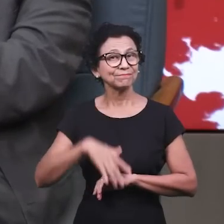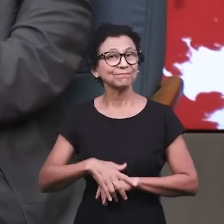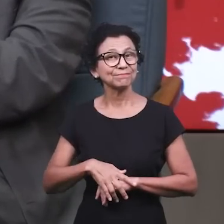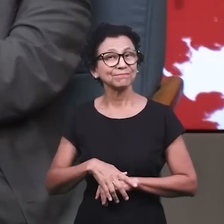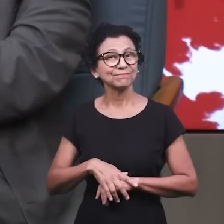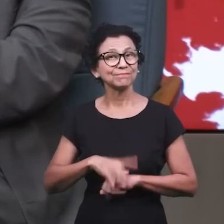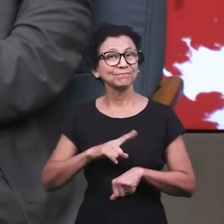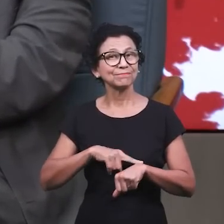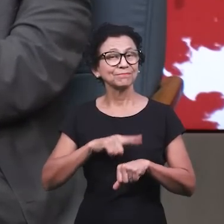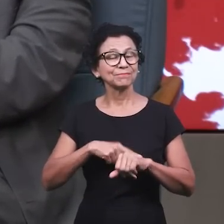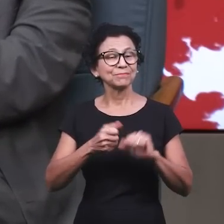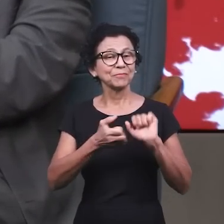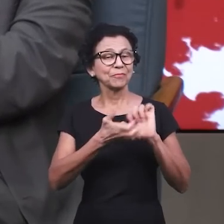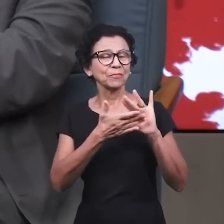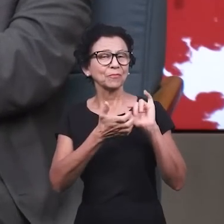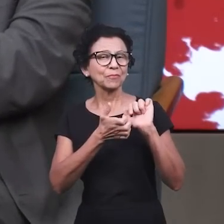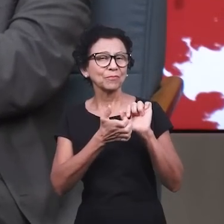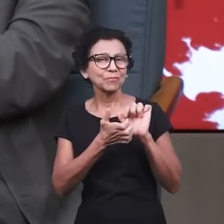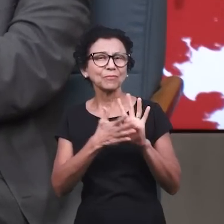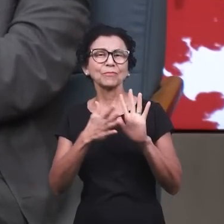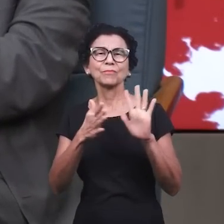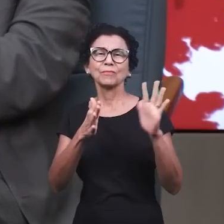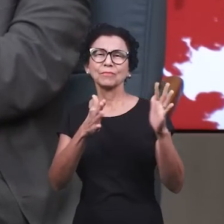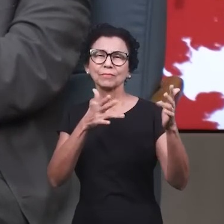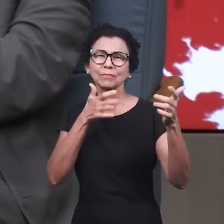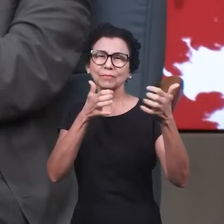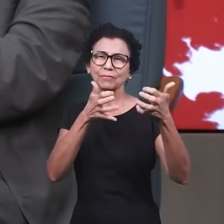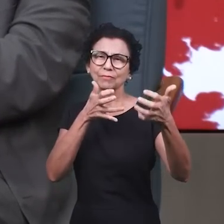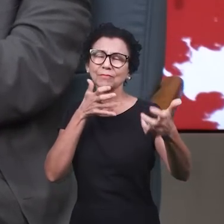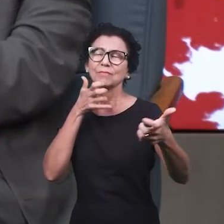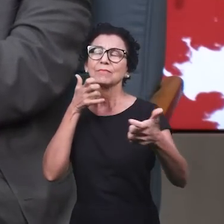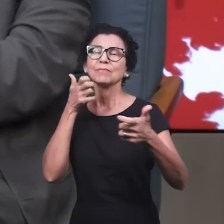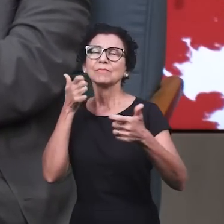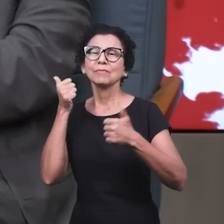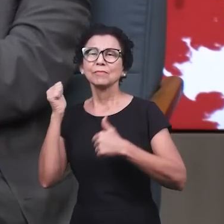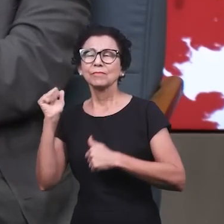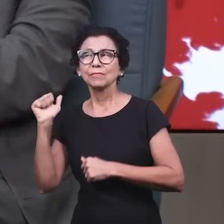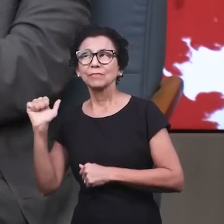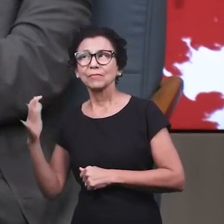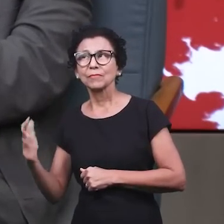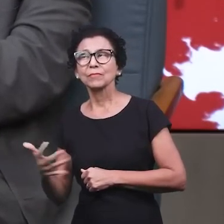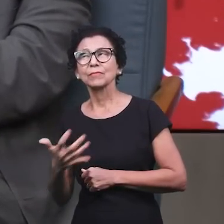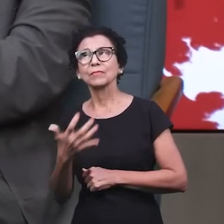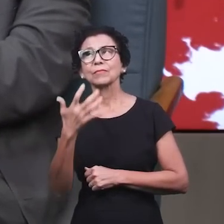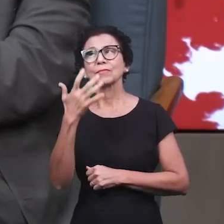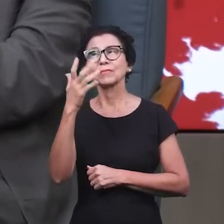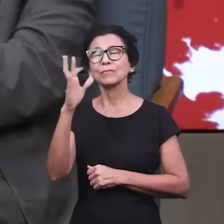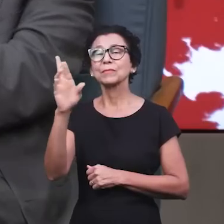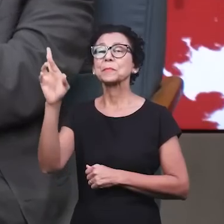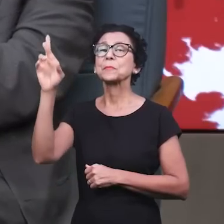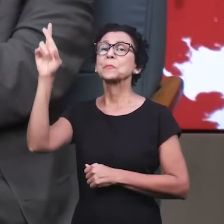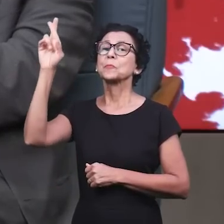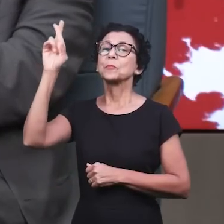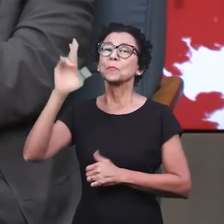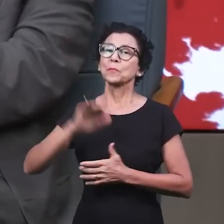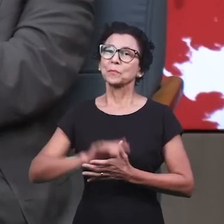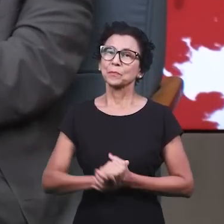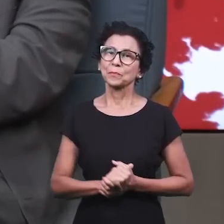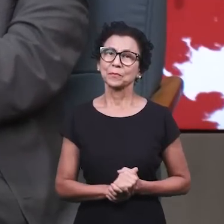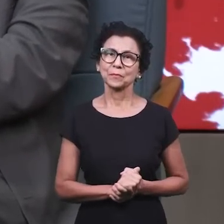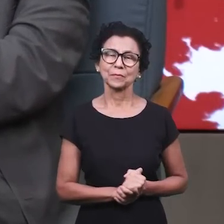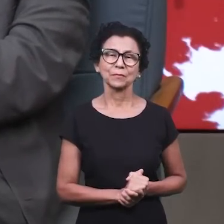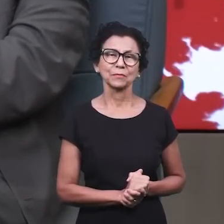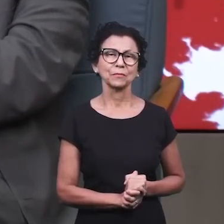louvor, com a adoração ao Senhor através do louvor, dos seus salmos.